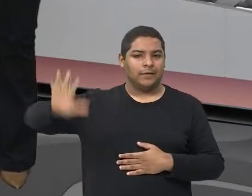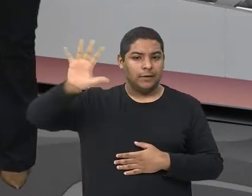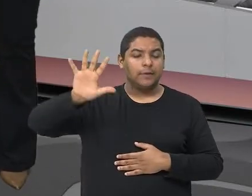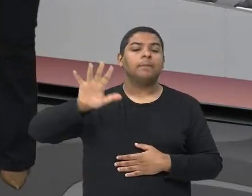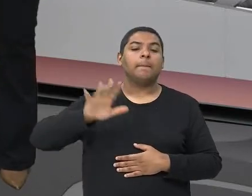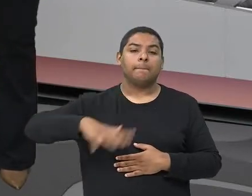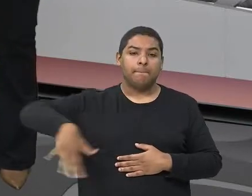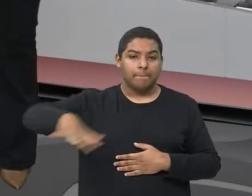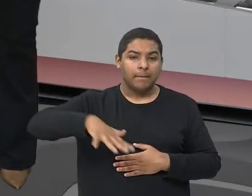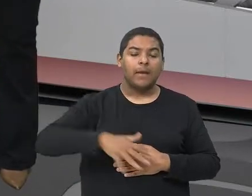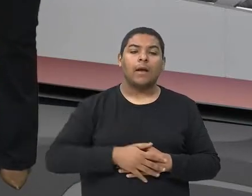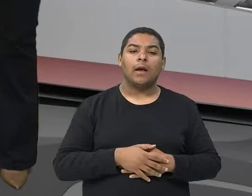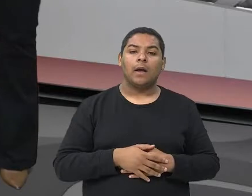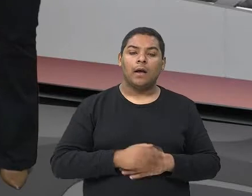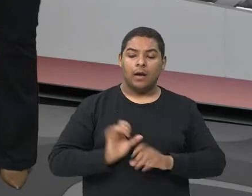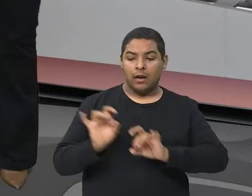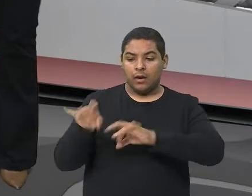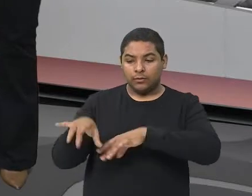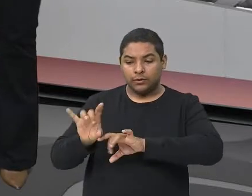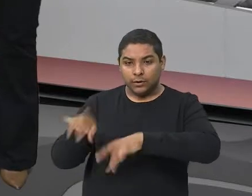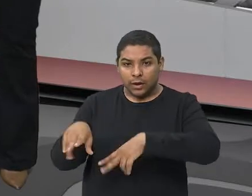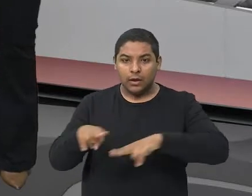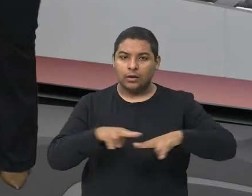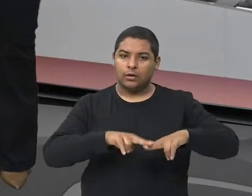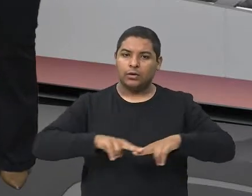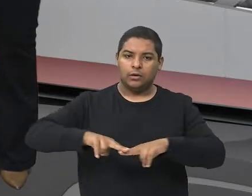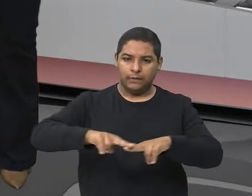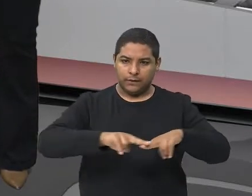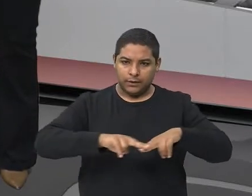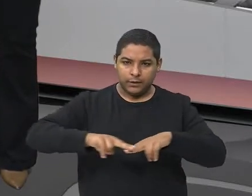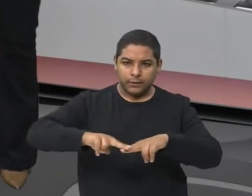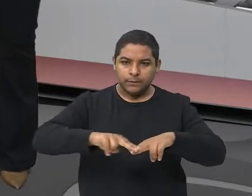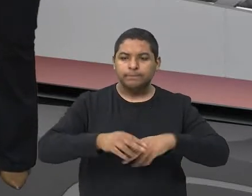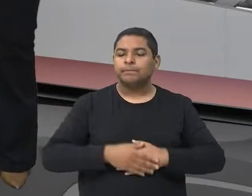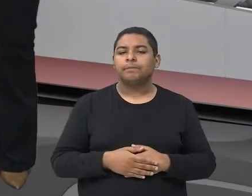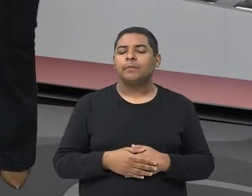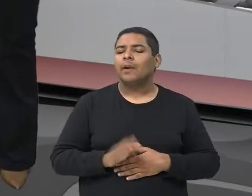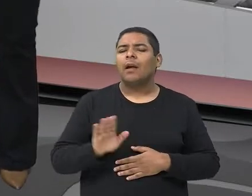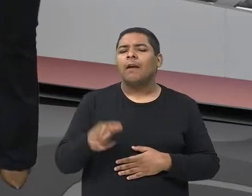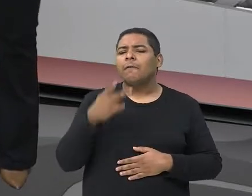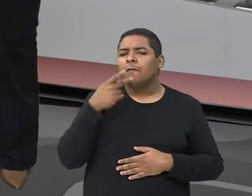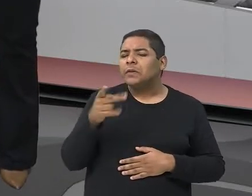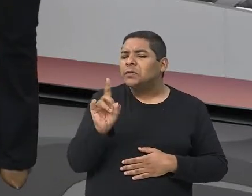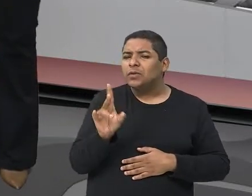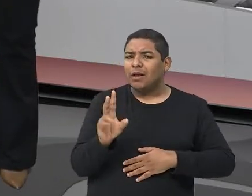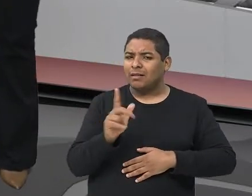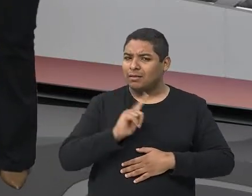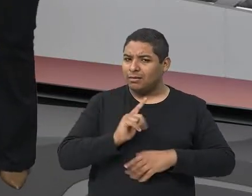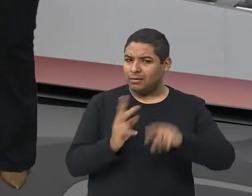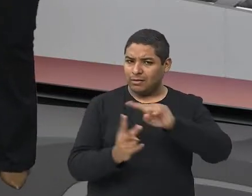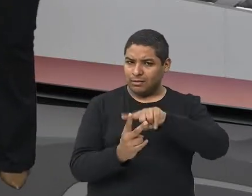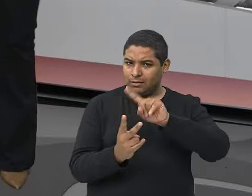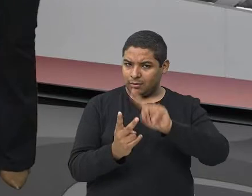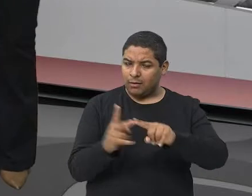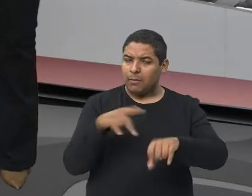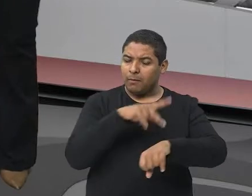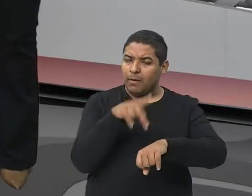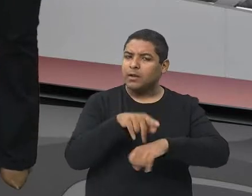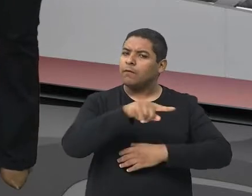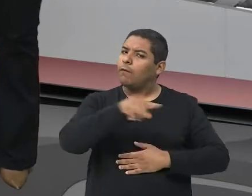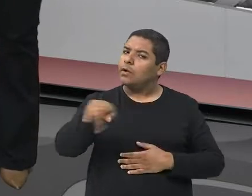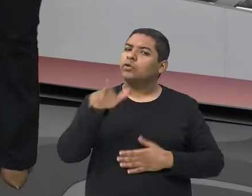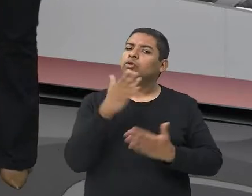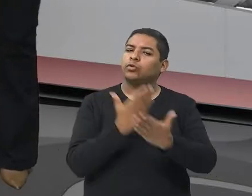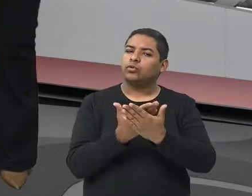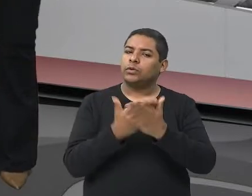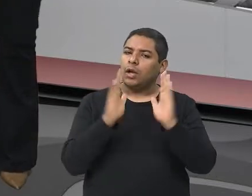Austrália e a Nova Zelândia, tá? Mas não quer dizer que só existam esses dois países. Vocês estudaram aí,